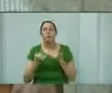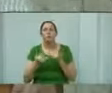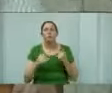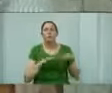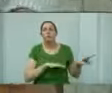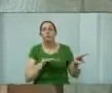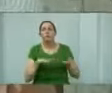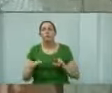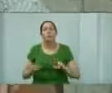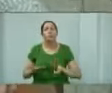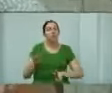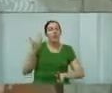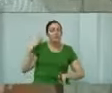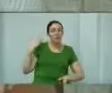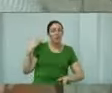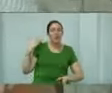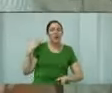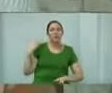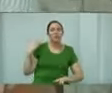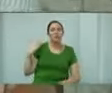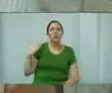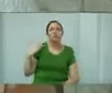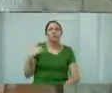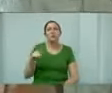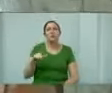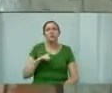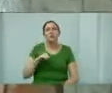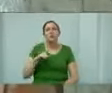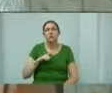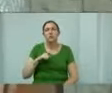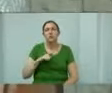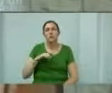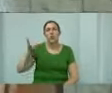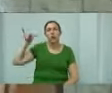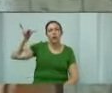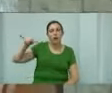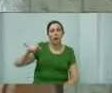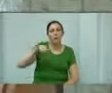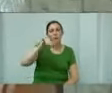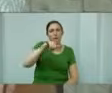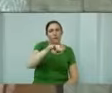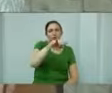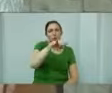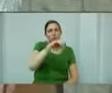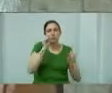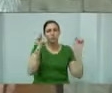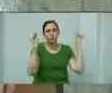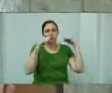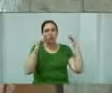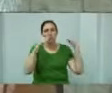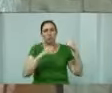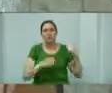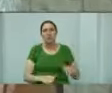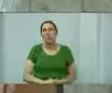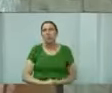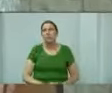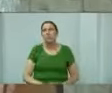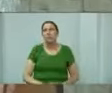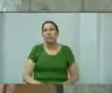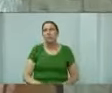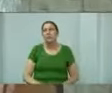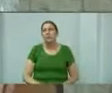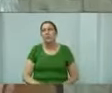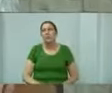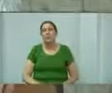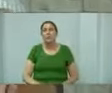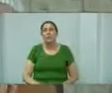passada, passou um avião aqui em Chapecó, veio fretado do Acre